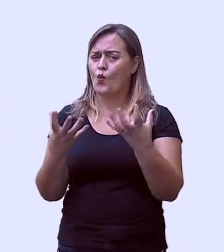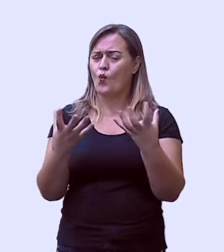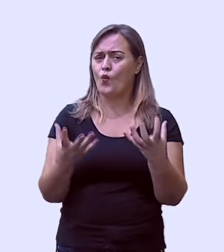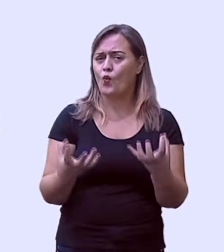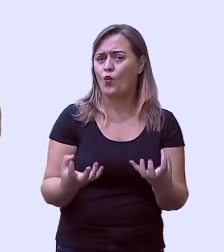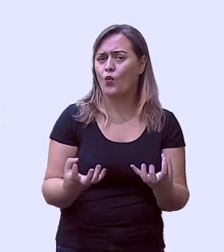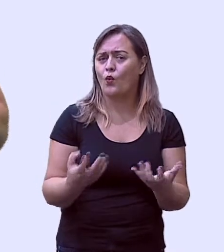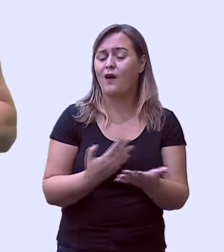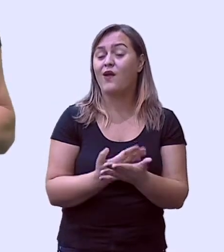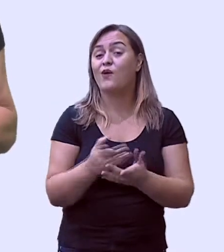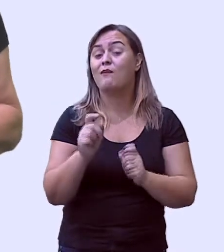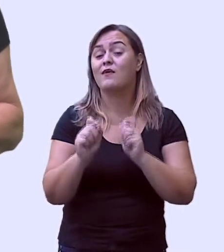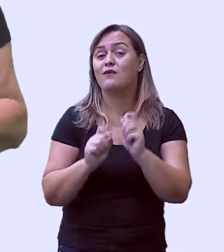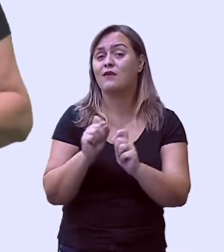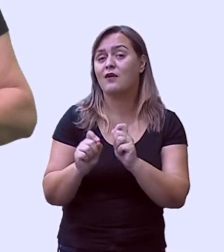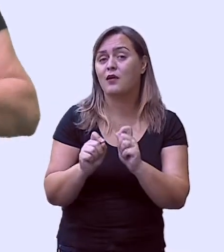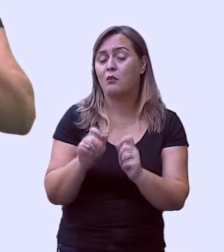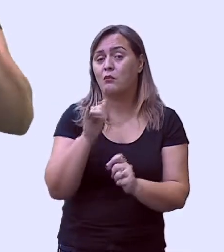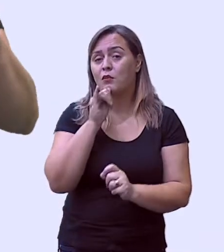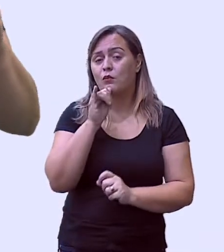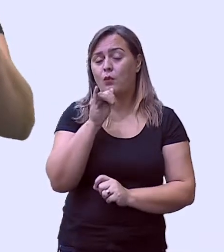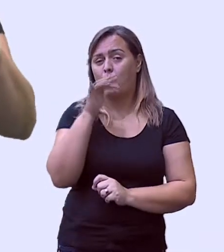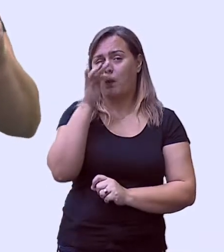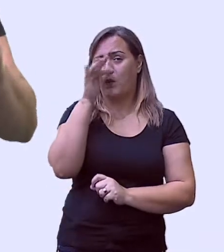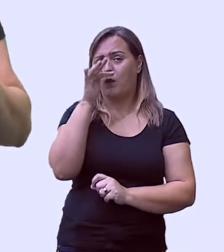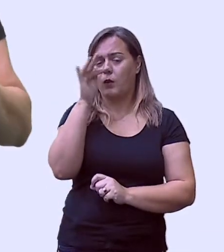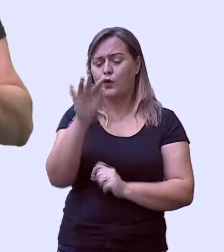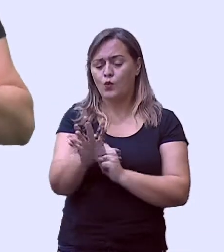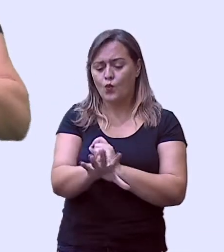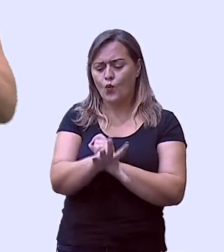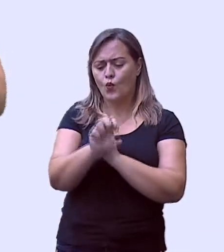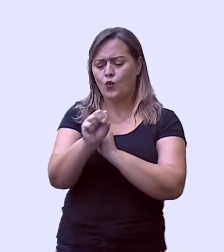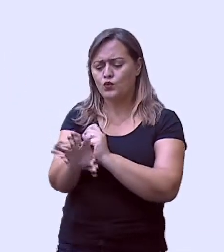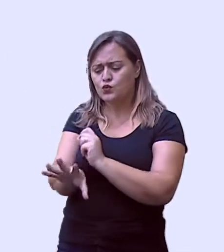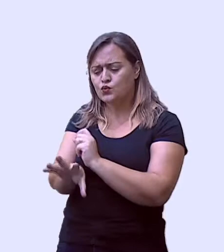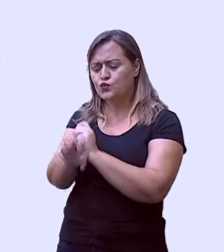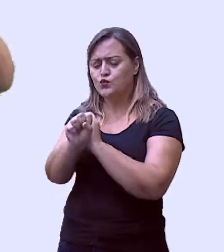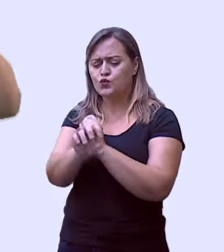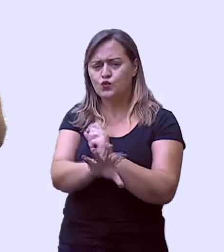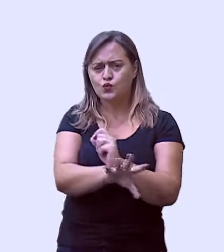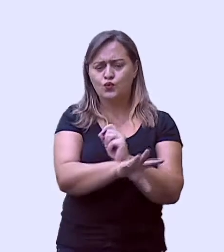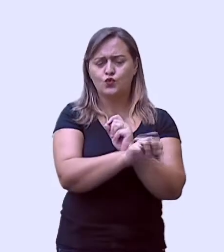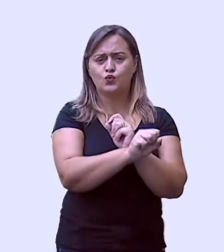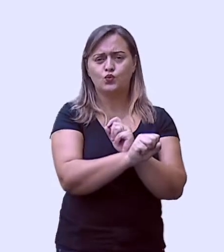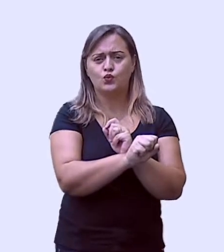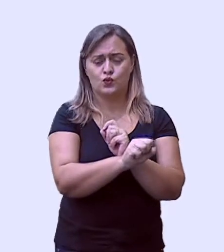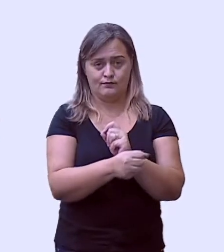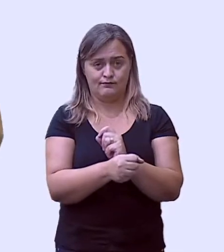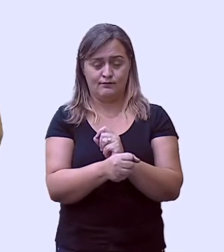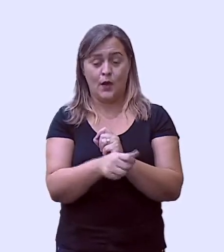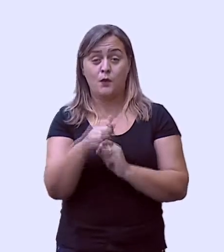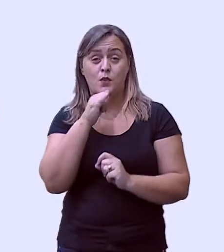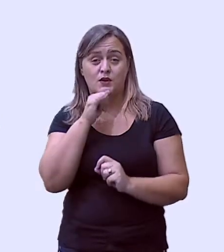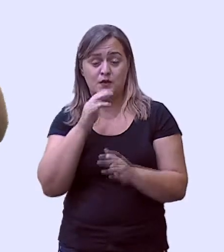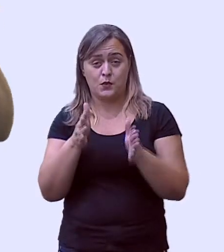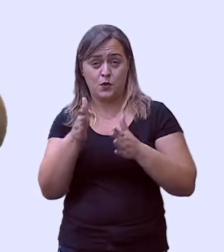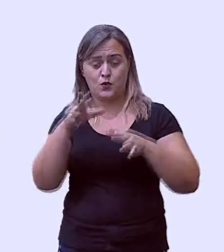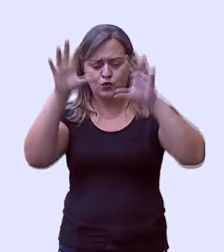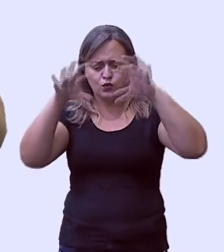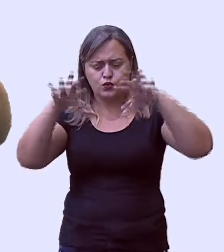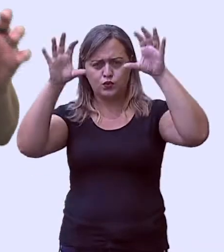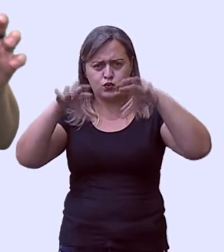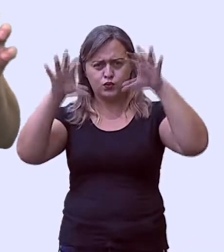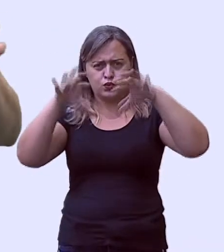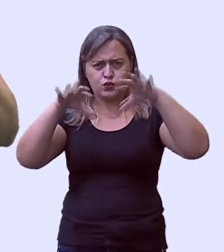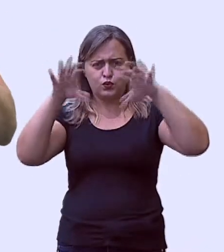a armazenar alguns nutrientes, quantidade de água, fazendo com que